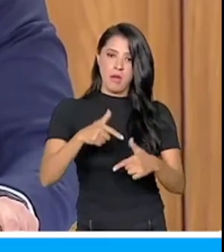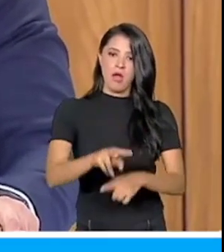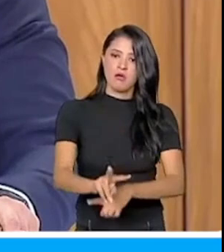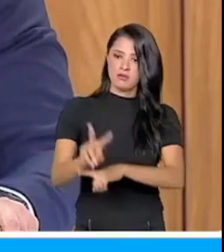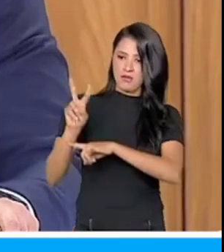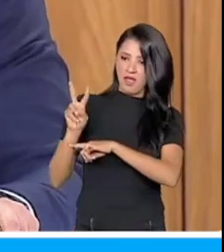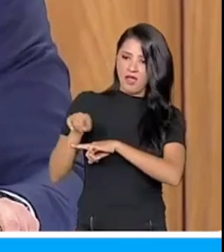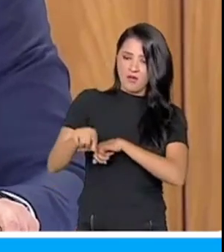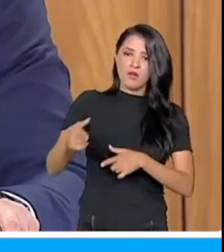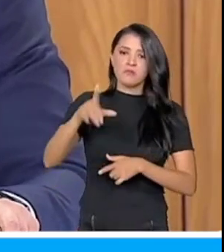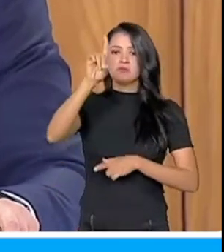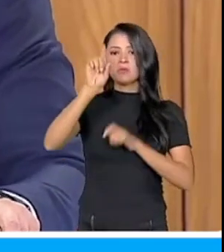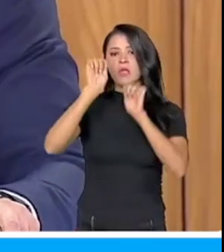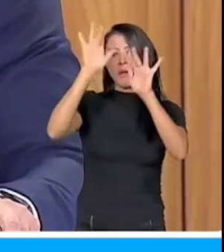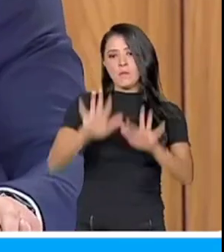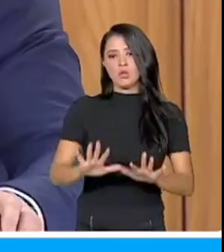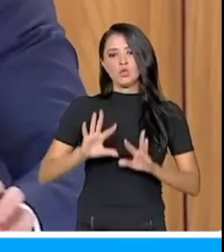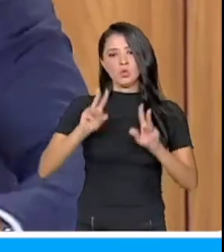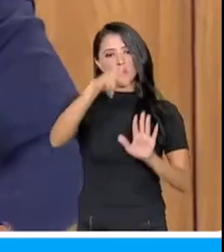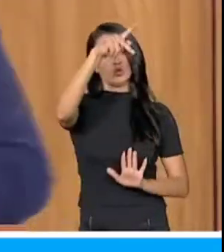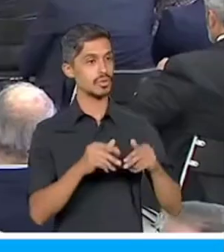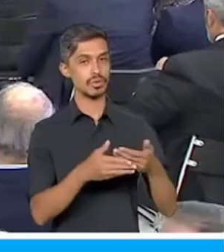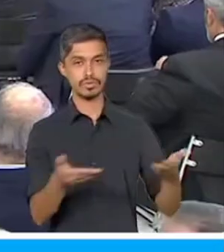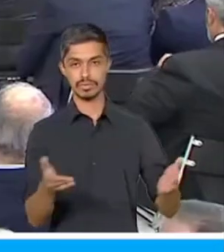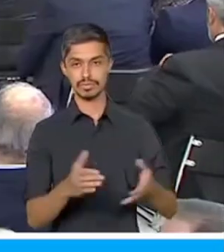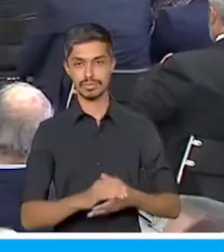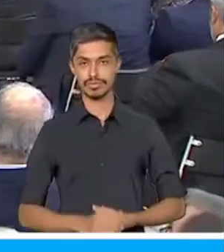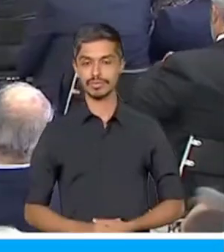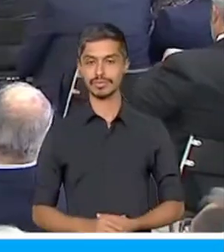E que Deus abençoe todos esses projetos.